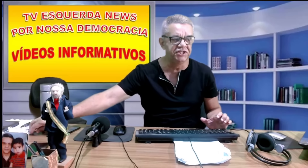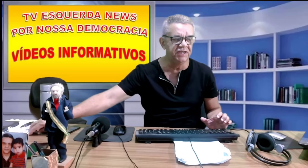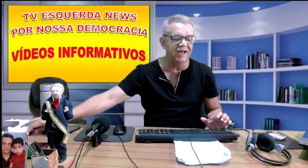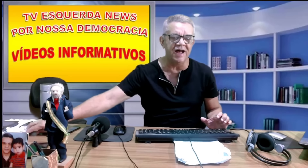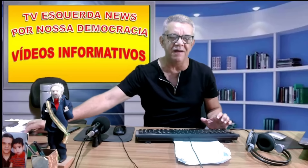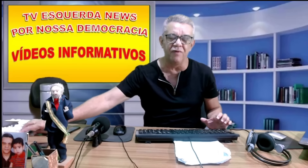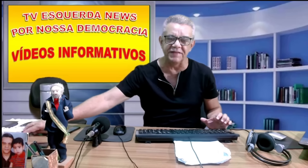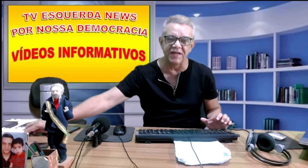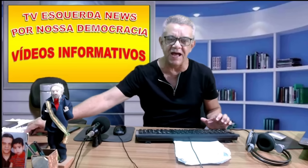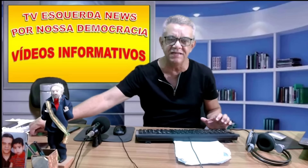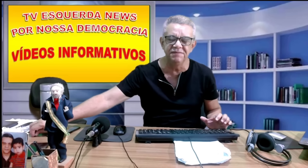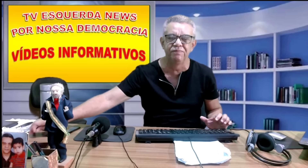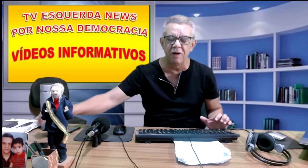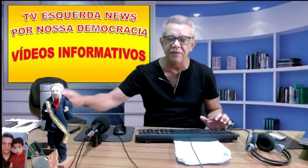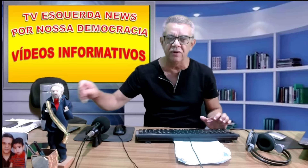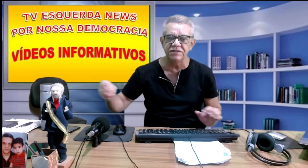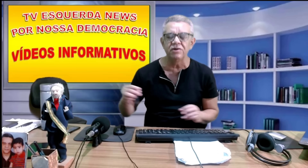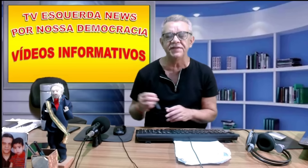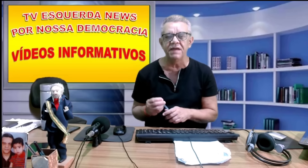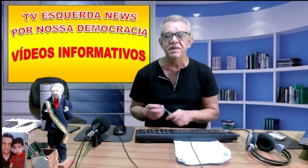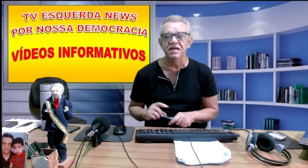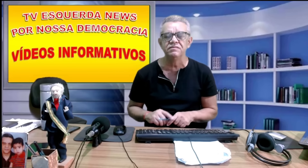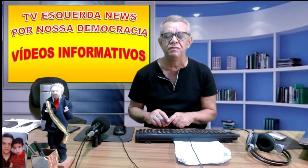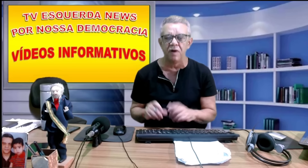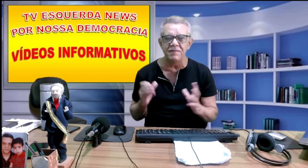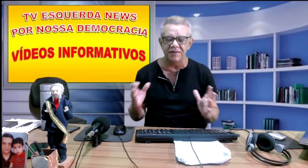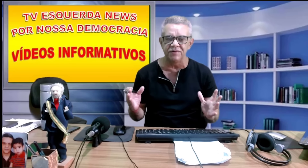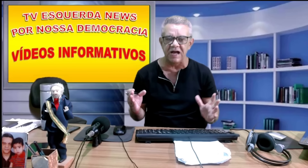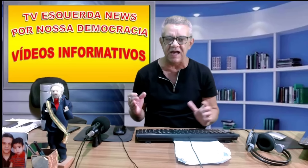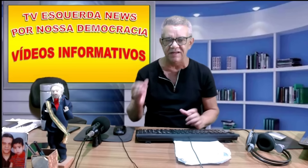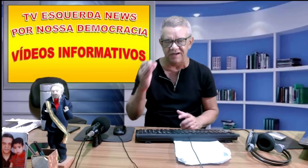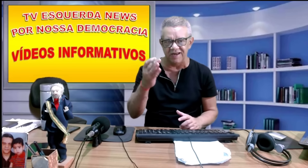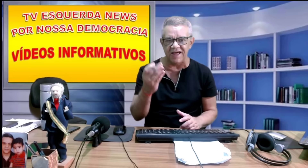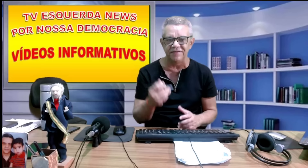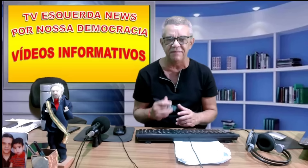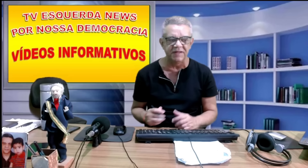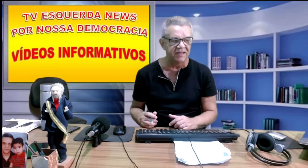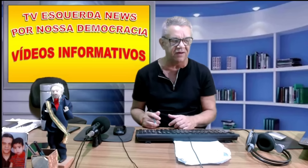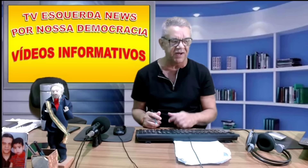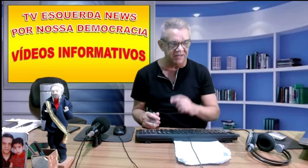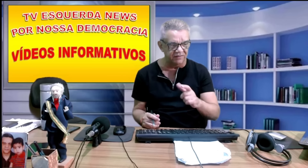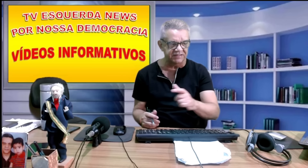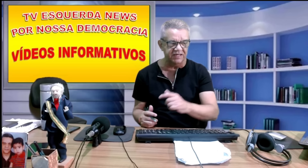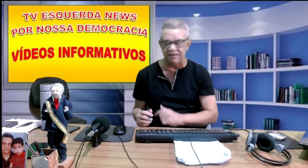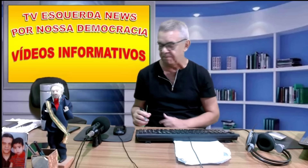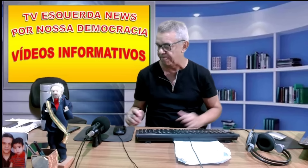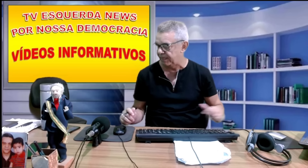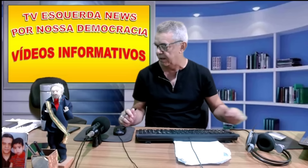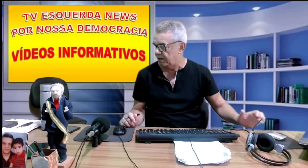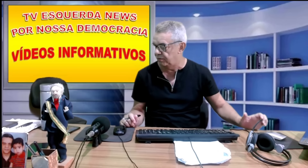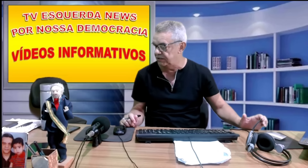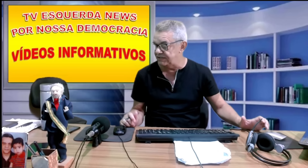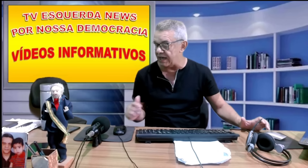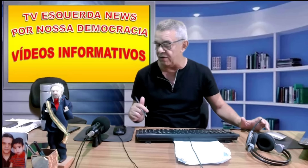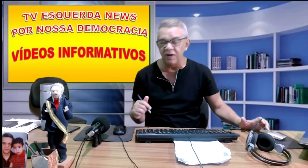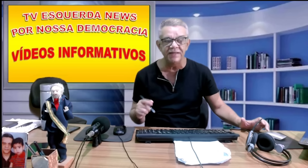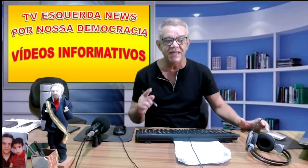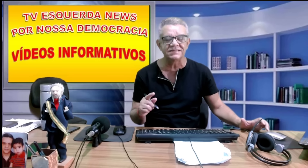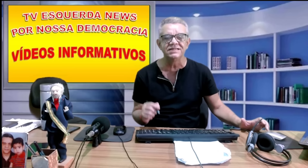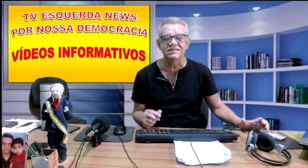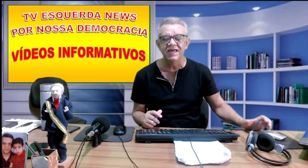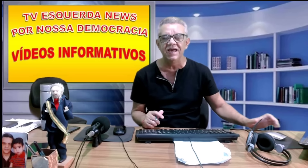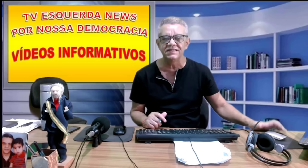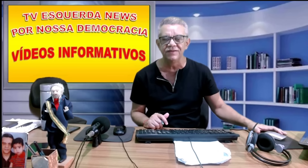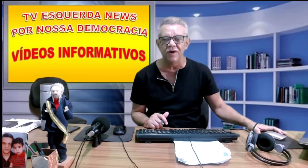Bom dia, boa tarde, boa noite ou até mesmo boa madrugada. Claro, dependendo da hora que você nos dê a honra